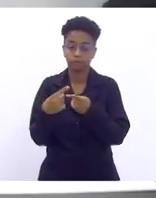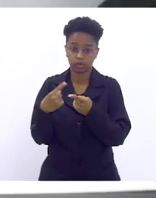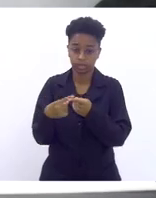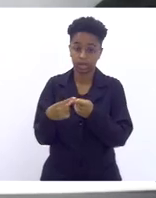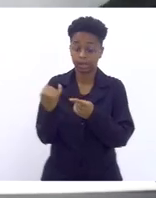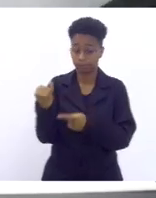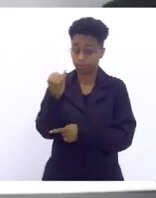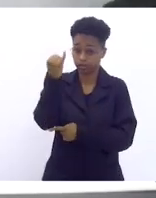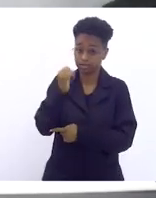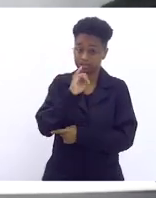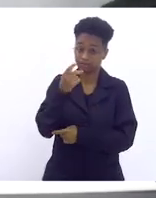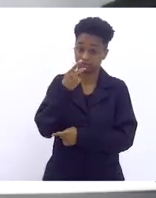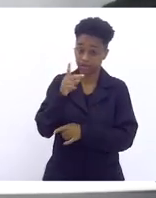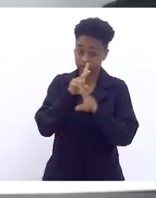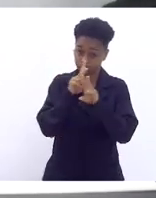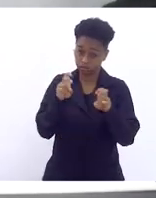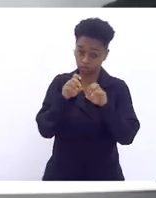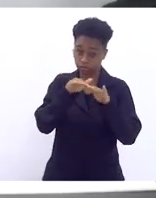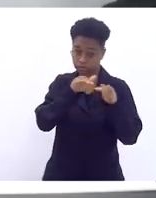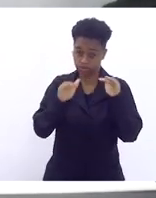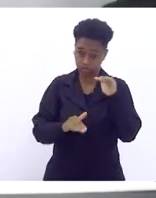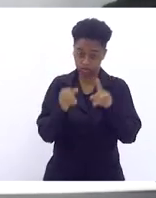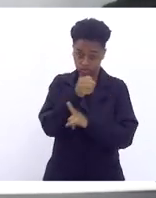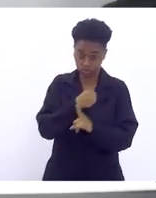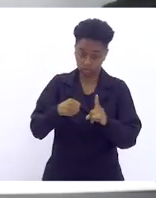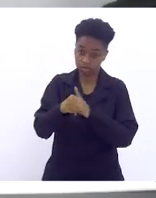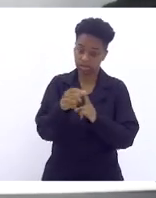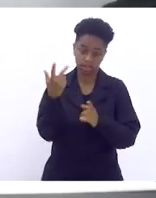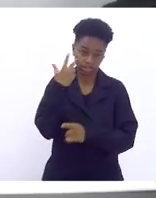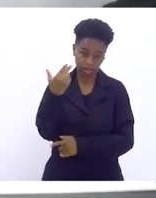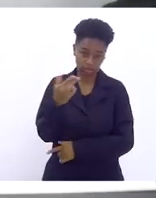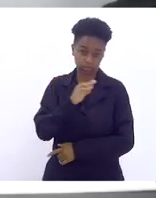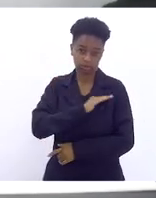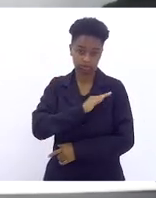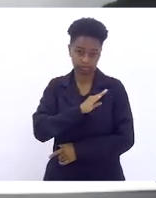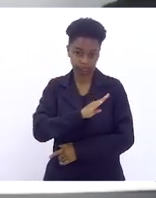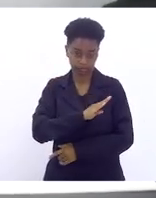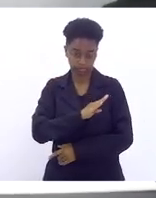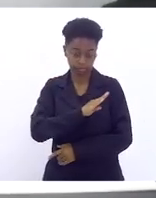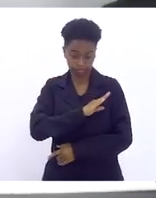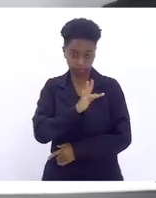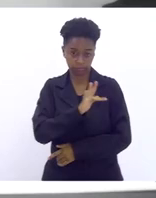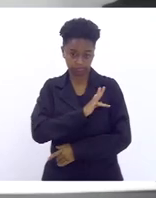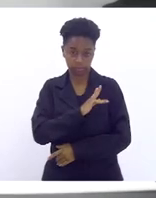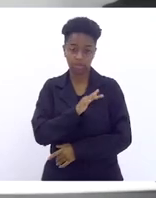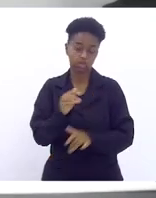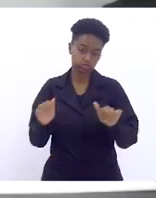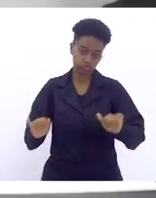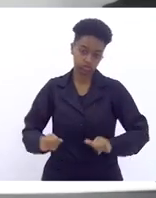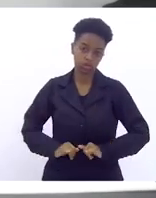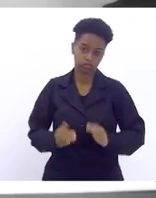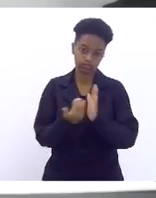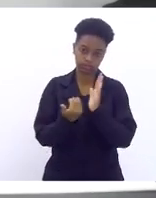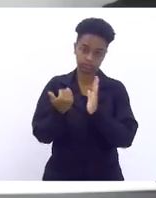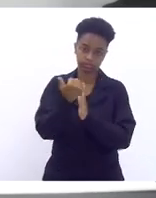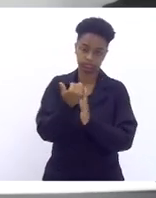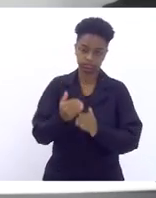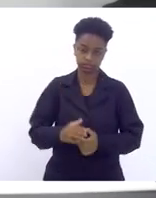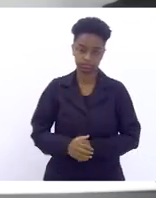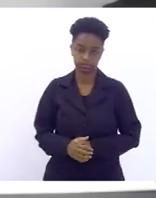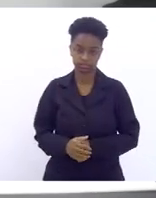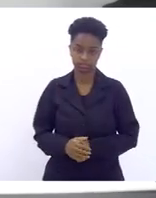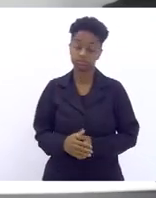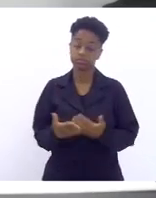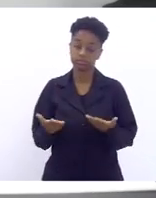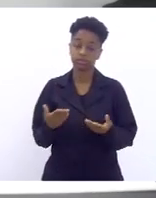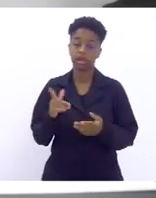em desigualdade social normalmente a baixada fluminense ela sofre mais com isso e é função